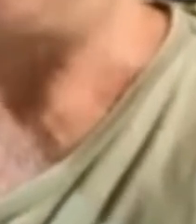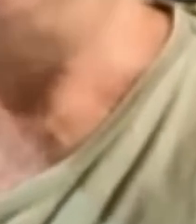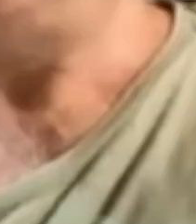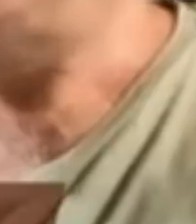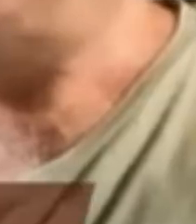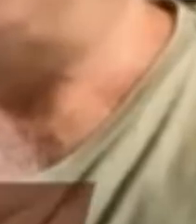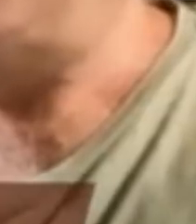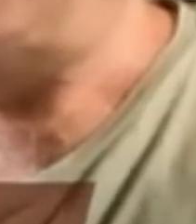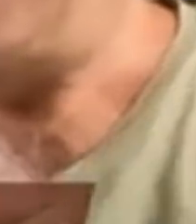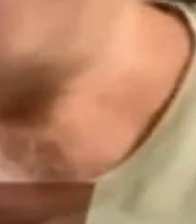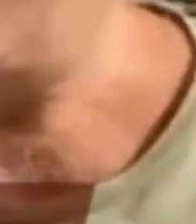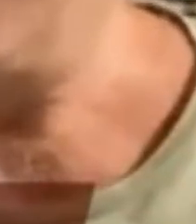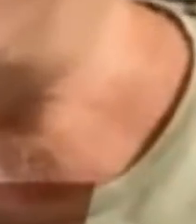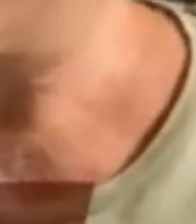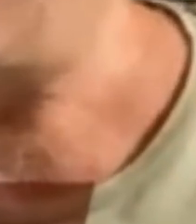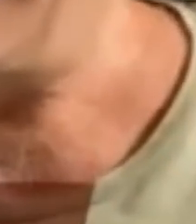desculpa.